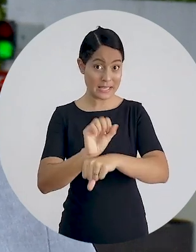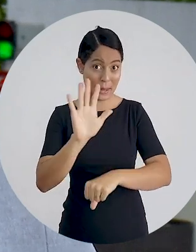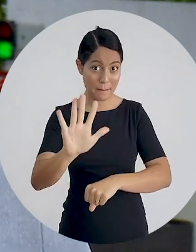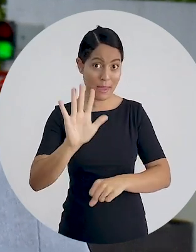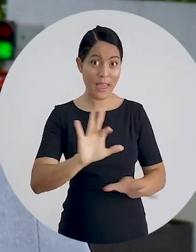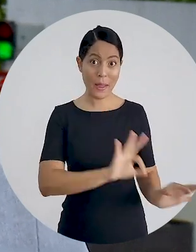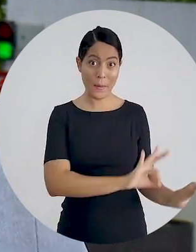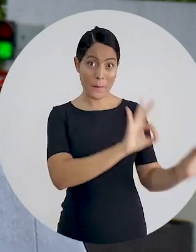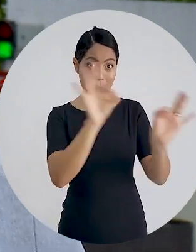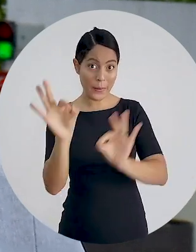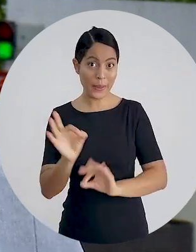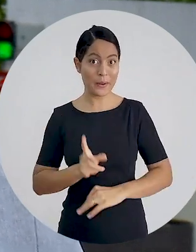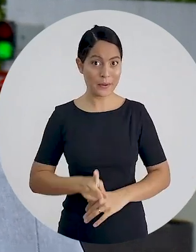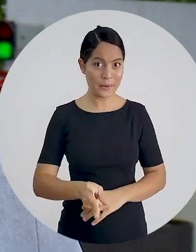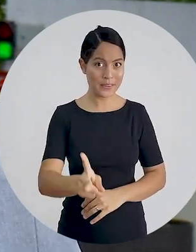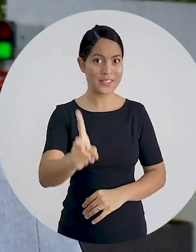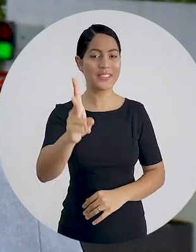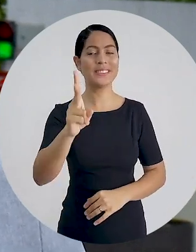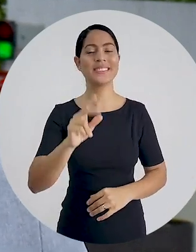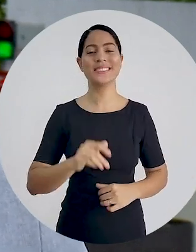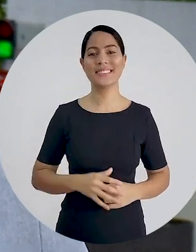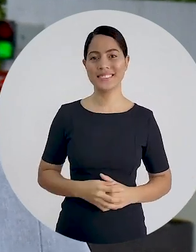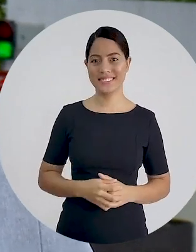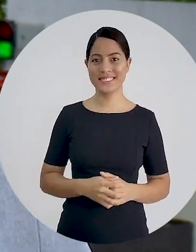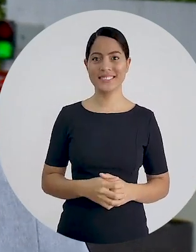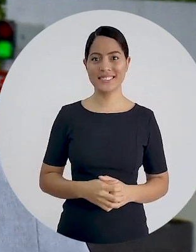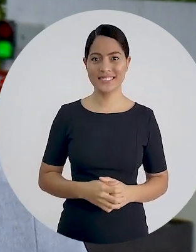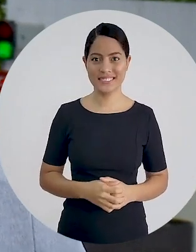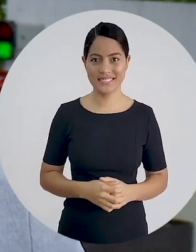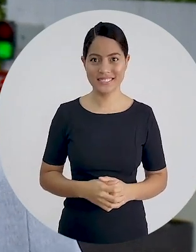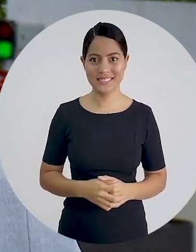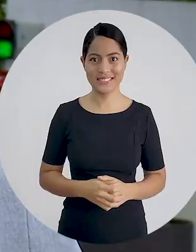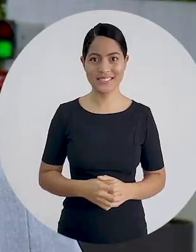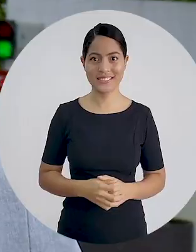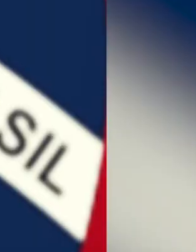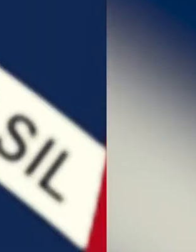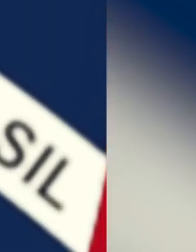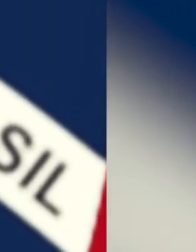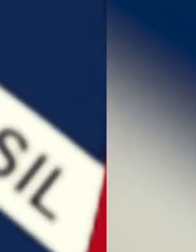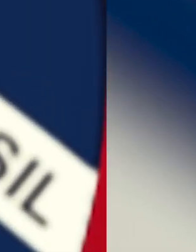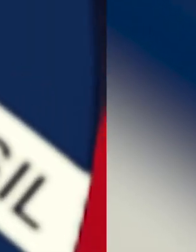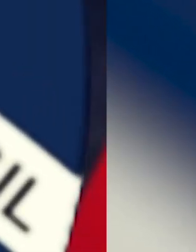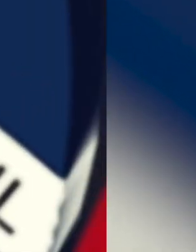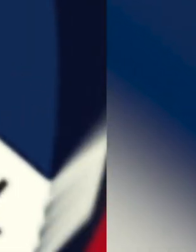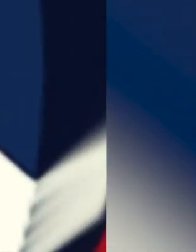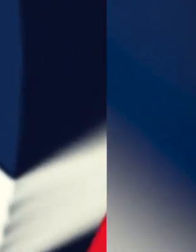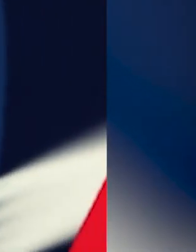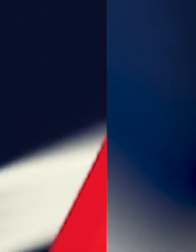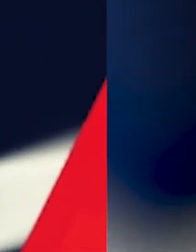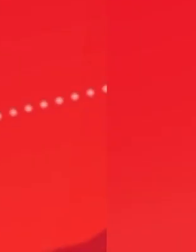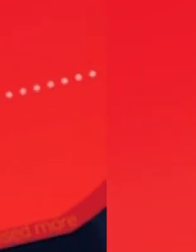um breve intervalo e voltamos em instantes. Não saia daí.